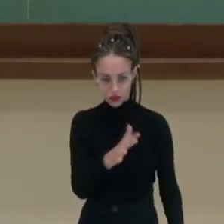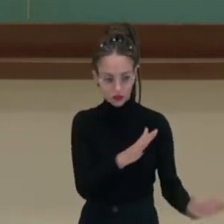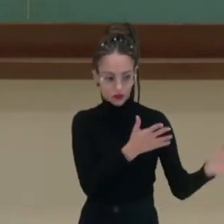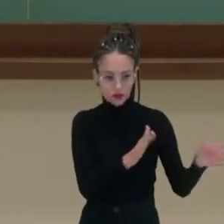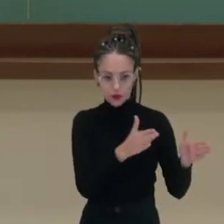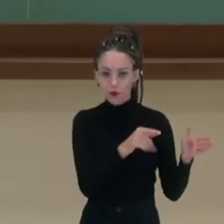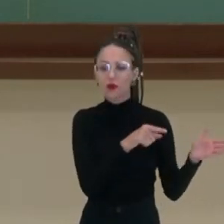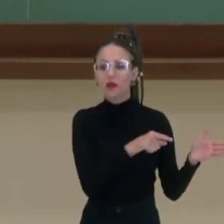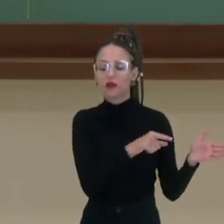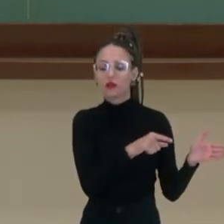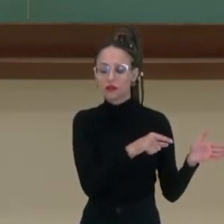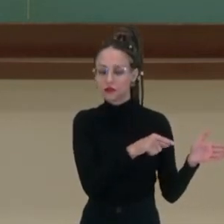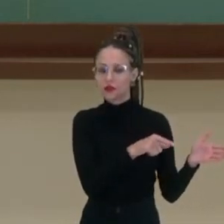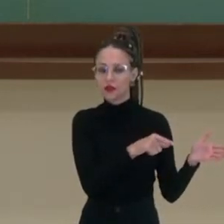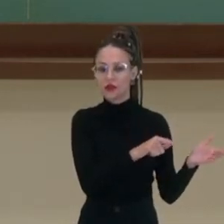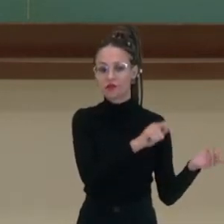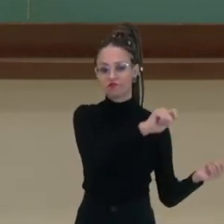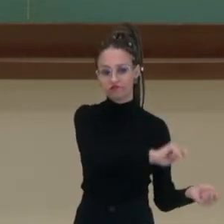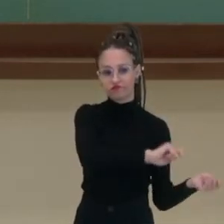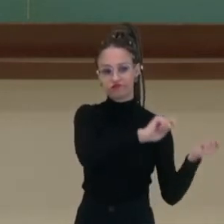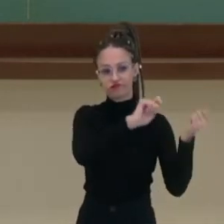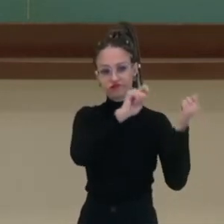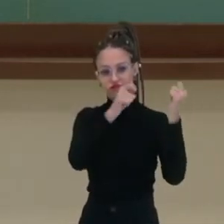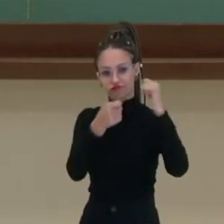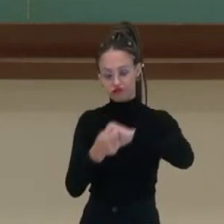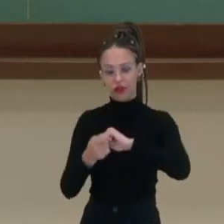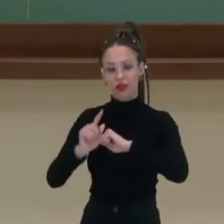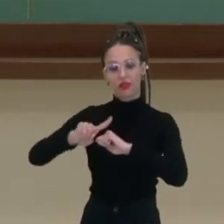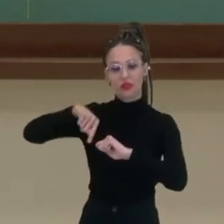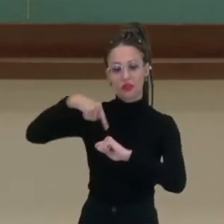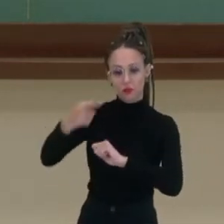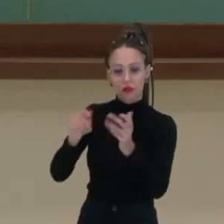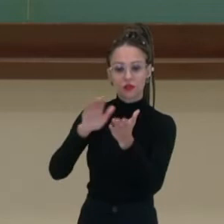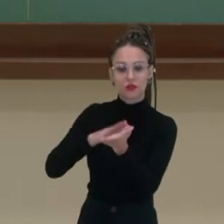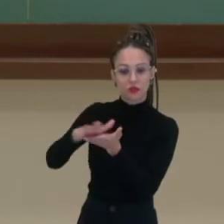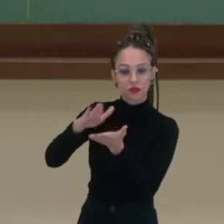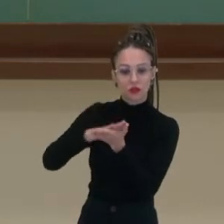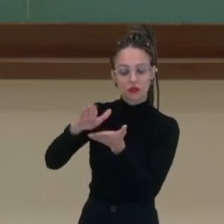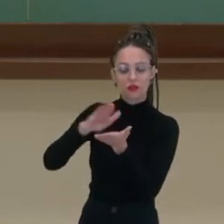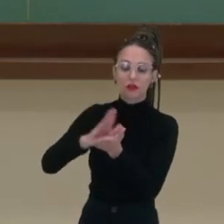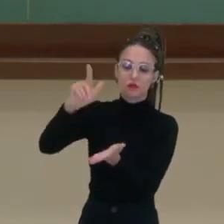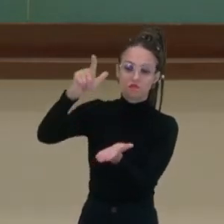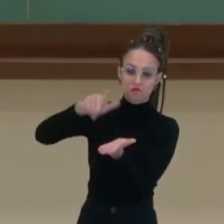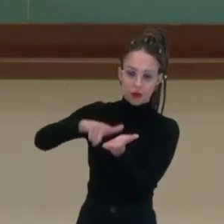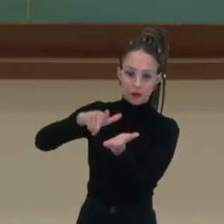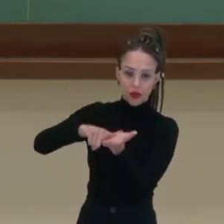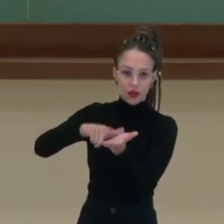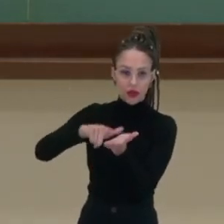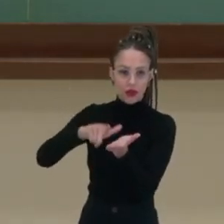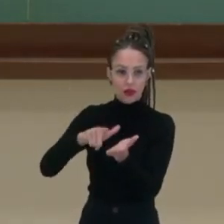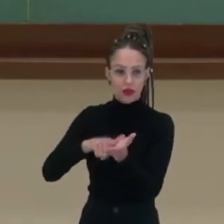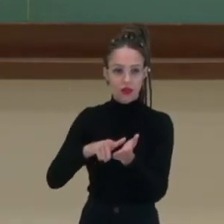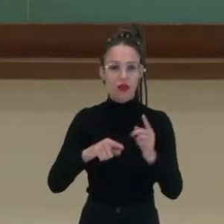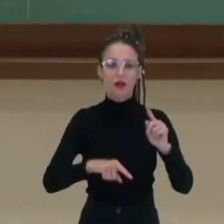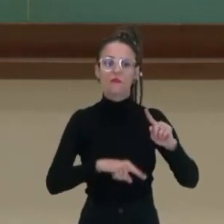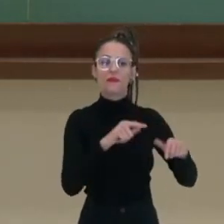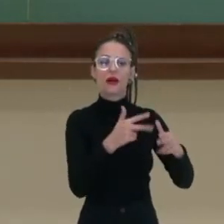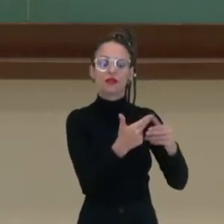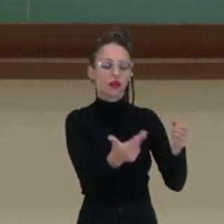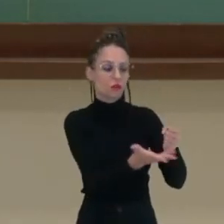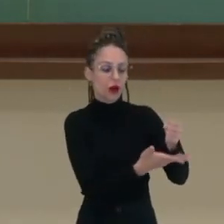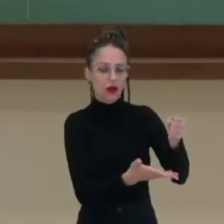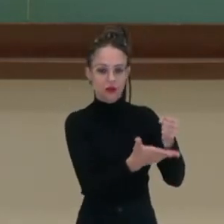semi-manufatura, né, a celulose, que vai depois gerar o papel. Então seria isso, quase que uma matéria-prima,